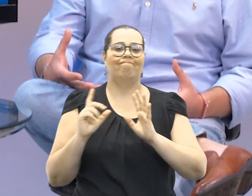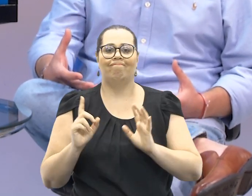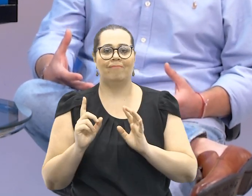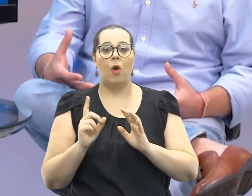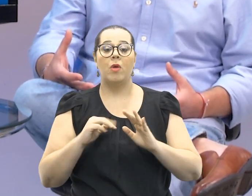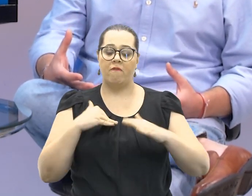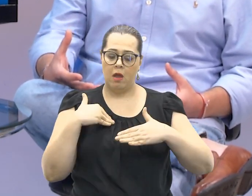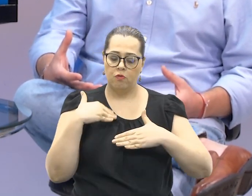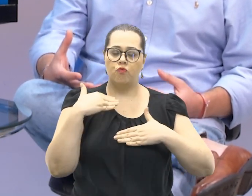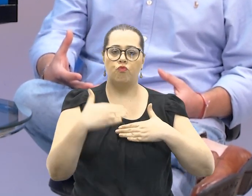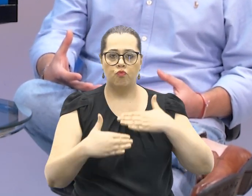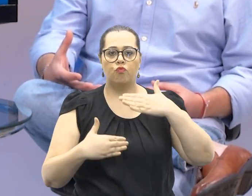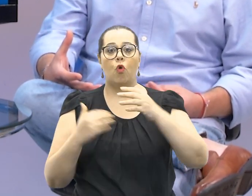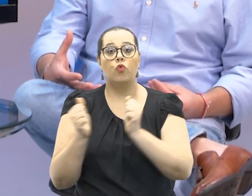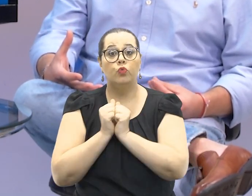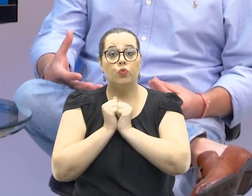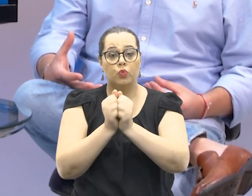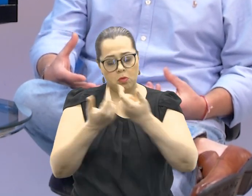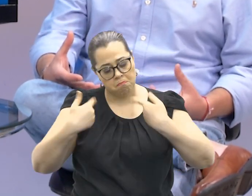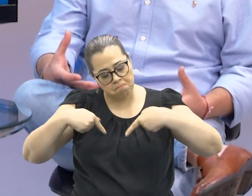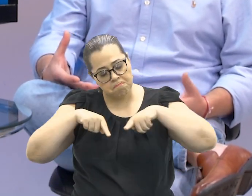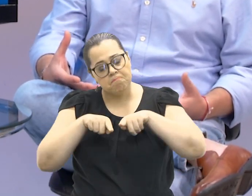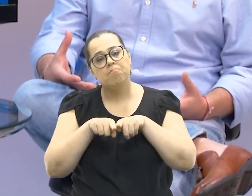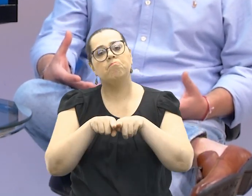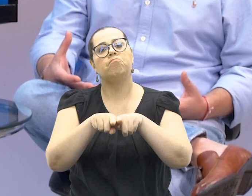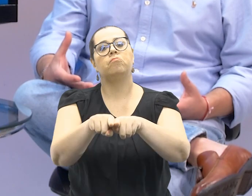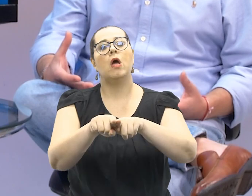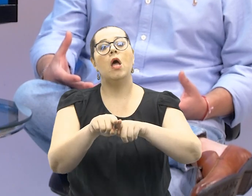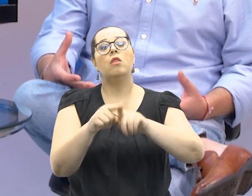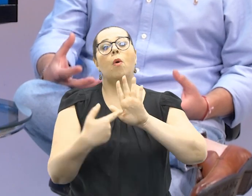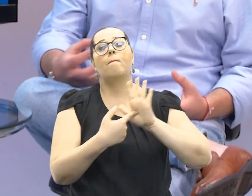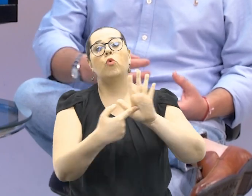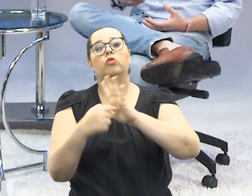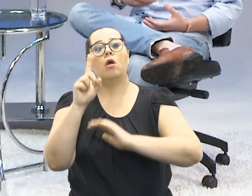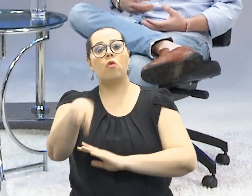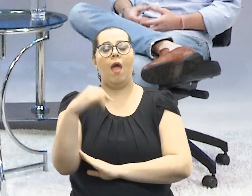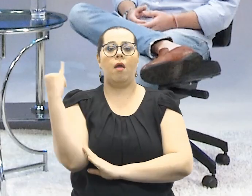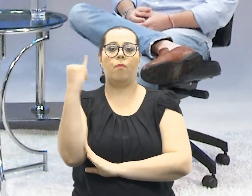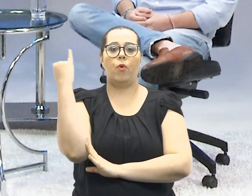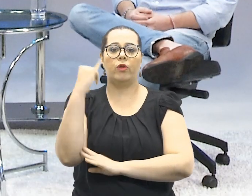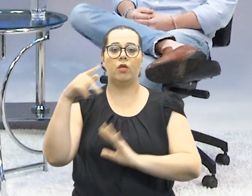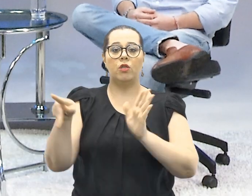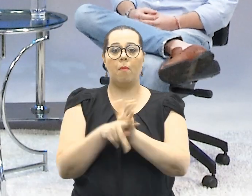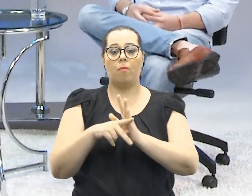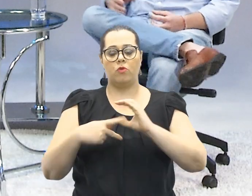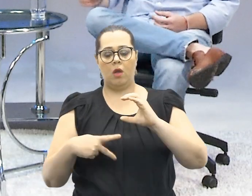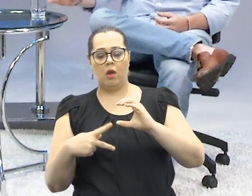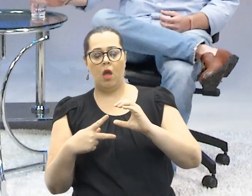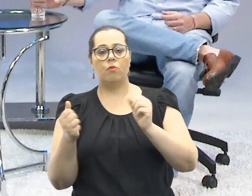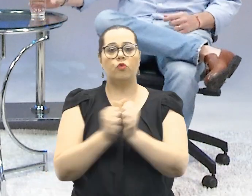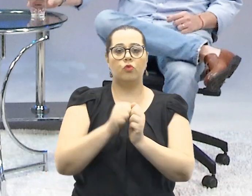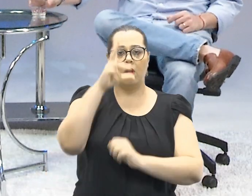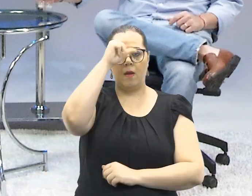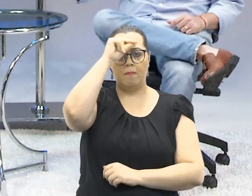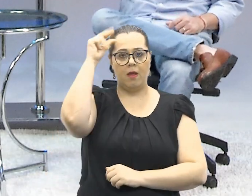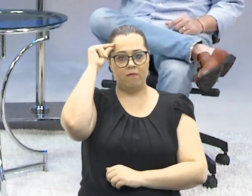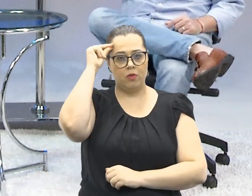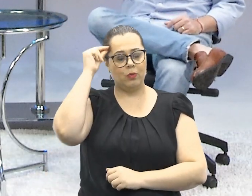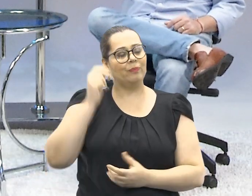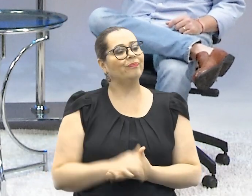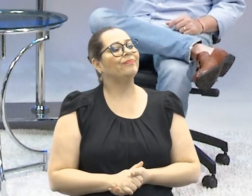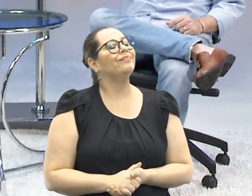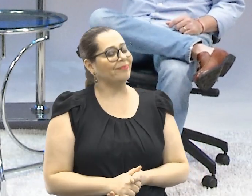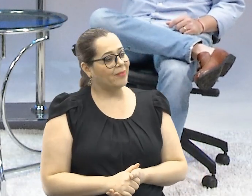Poder Executivo. O Poder Executivo entendendo a importância daquilo que foi criado pela Câmara. E agora, para a gente finalizar aqui o